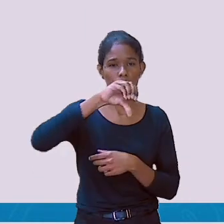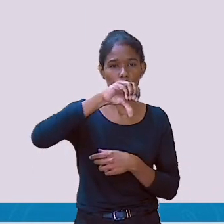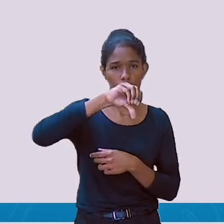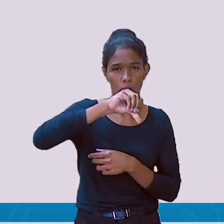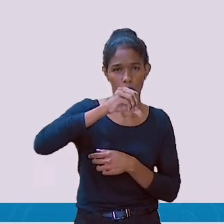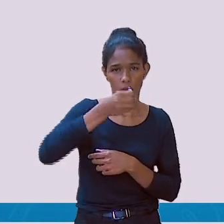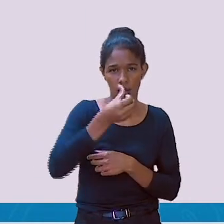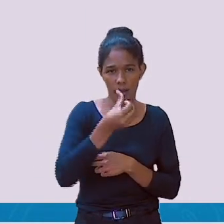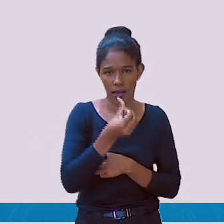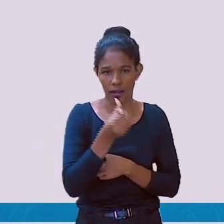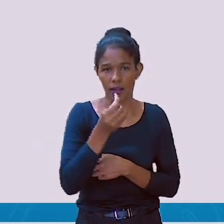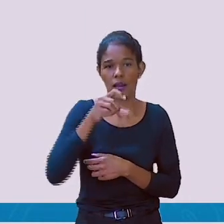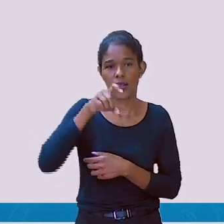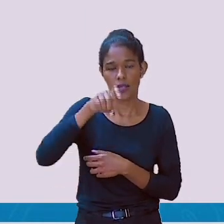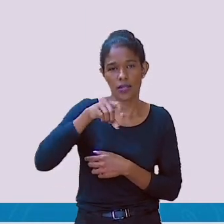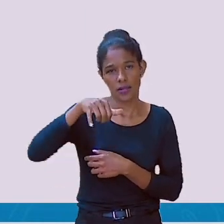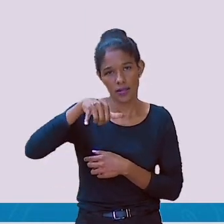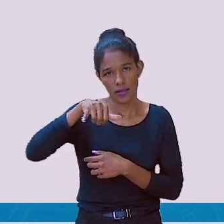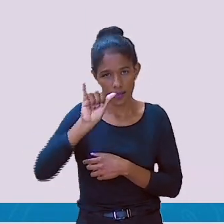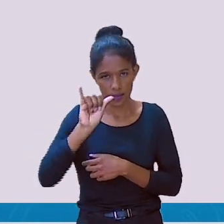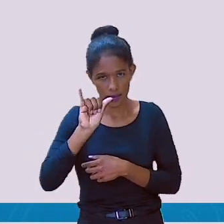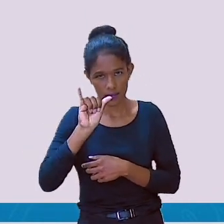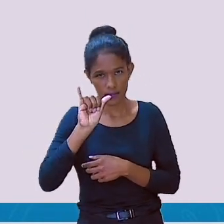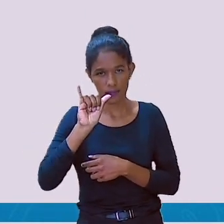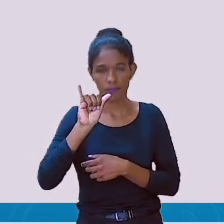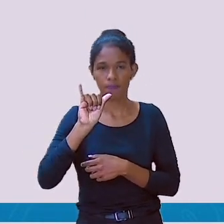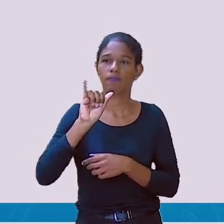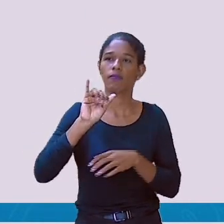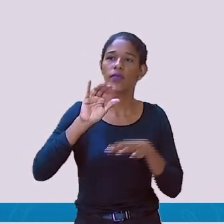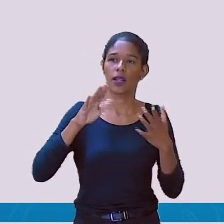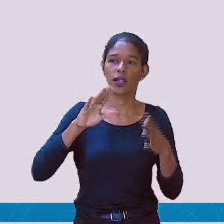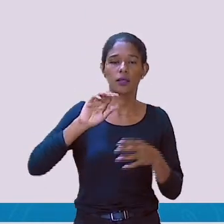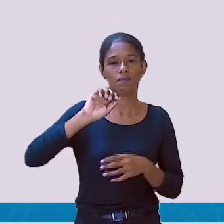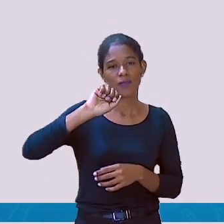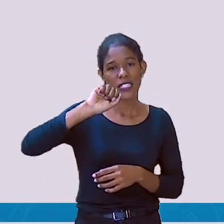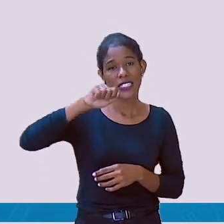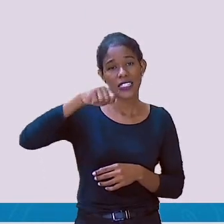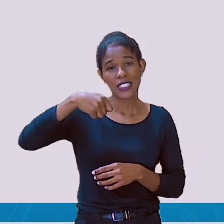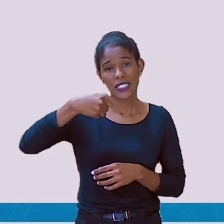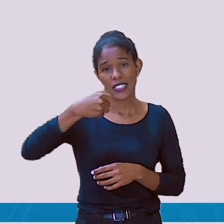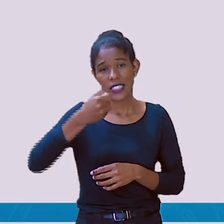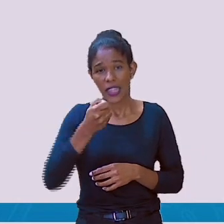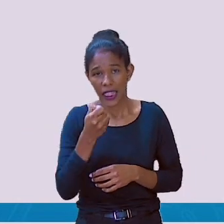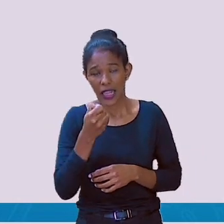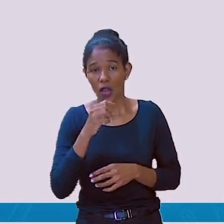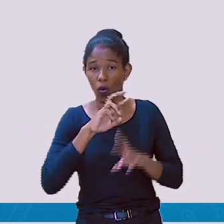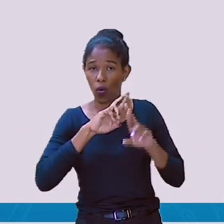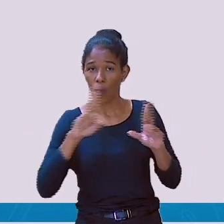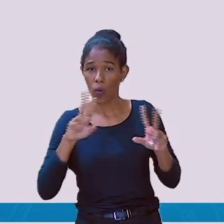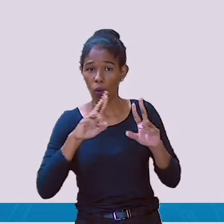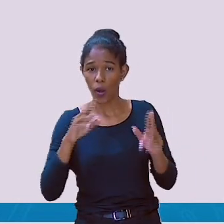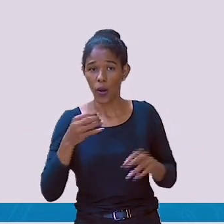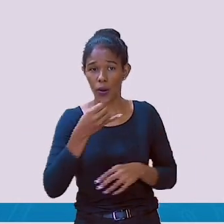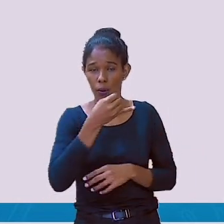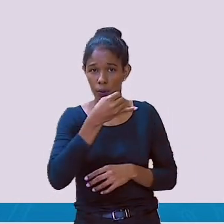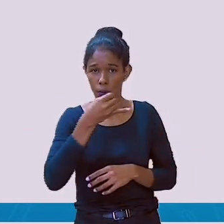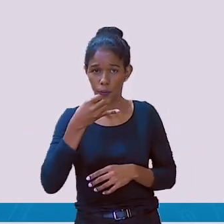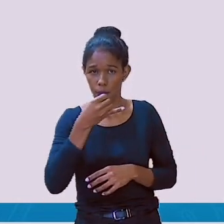96, x, y. Sinais são diferentes, a resposta vai ser o quê?